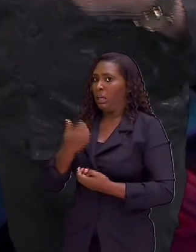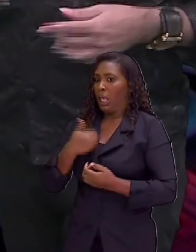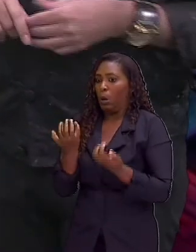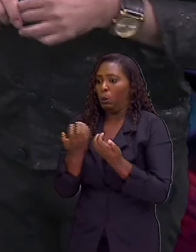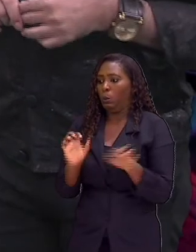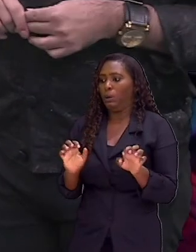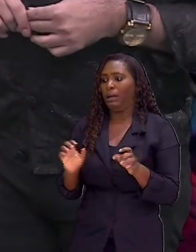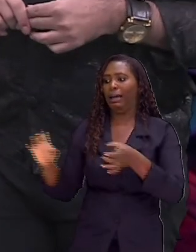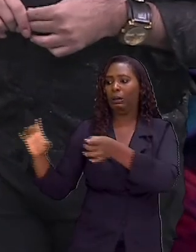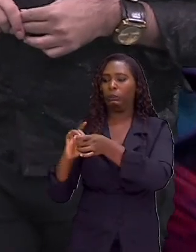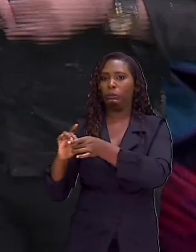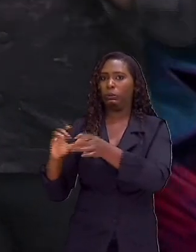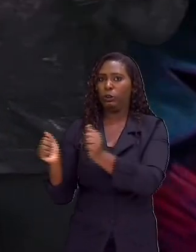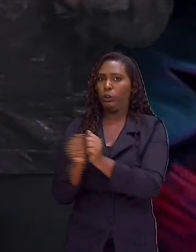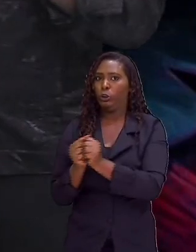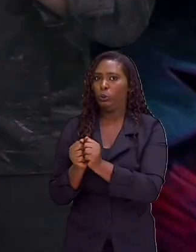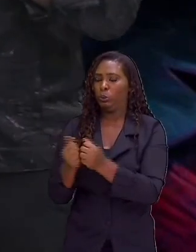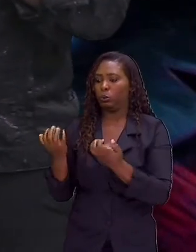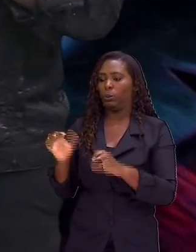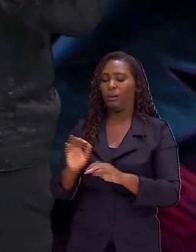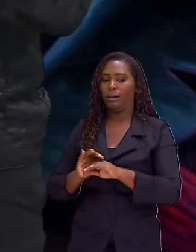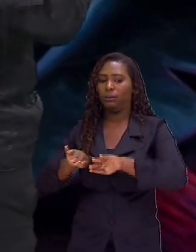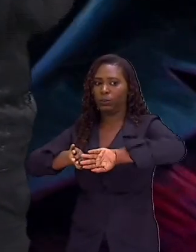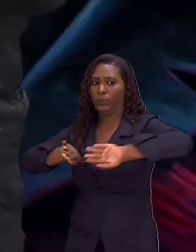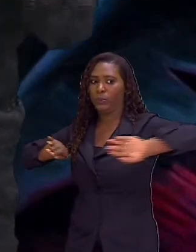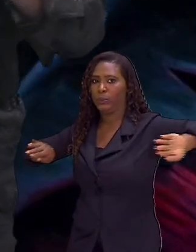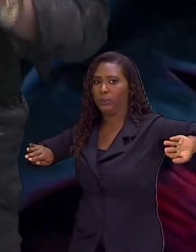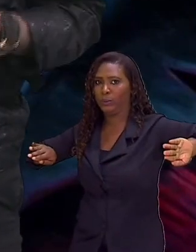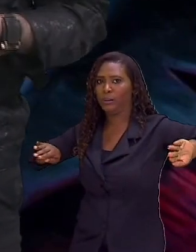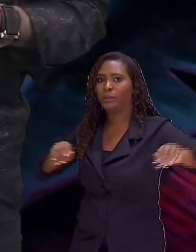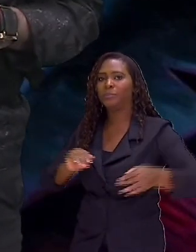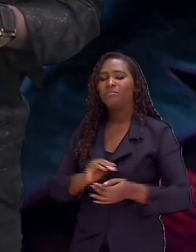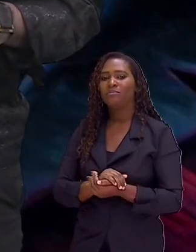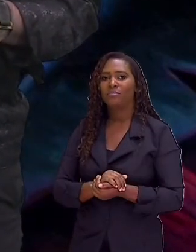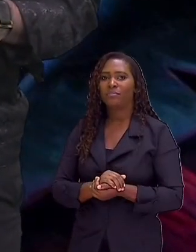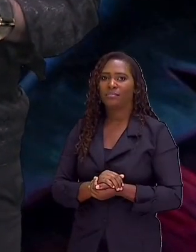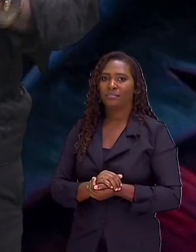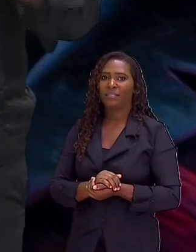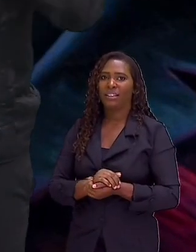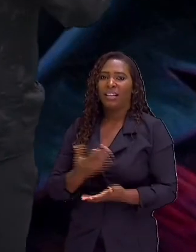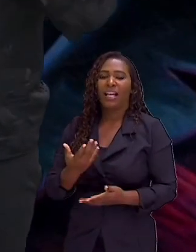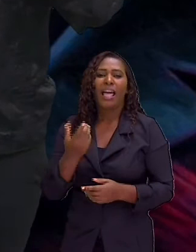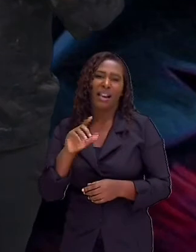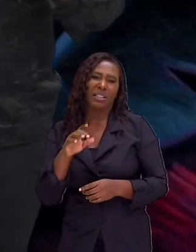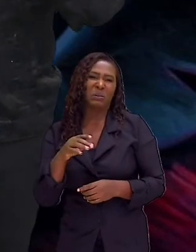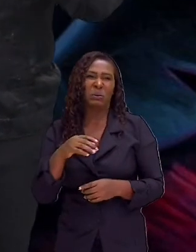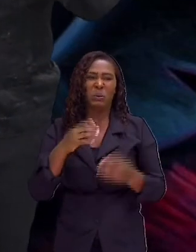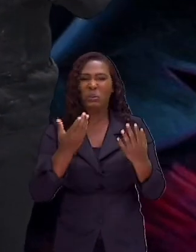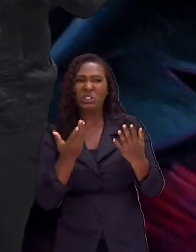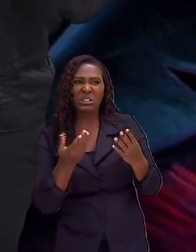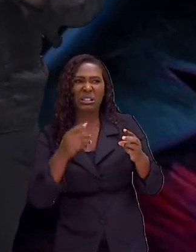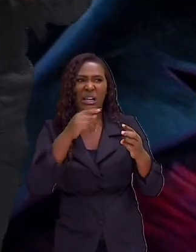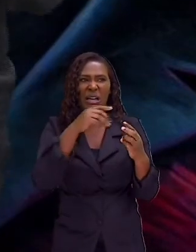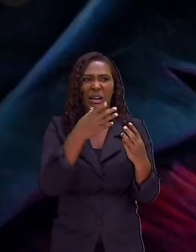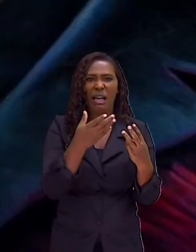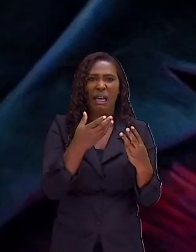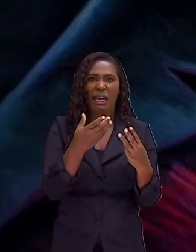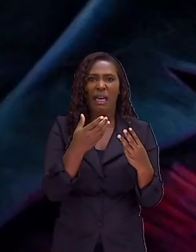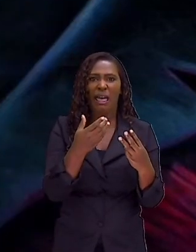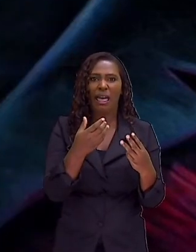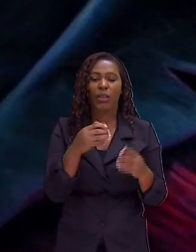os rebeldes. Ao mesmo tempo que eles estavam de um lado, eles iam para o outro. Nessa guerra civil,